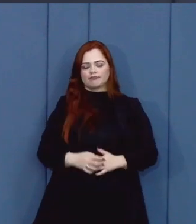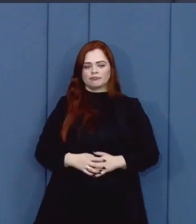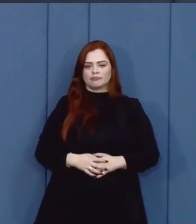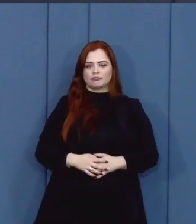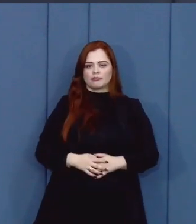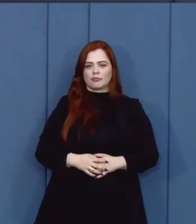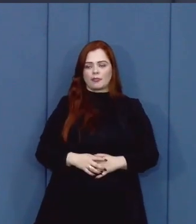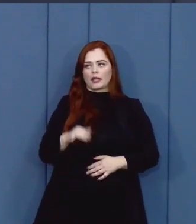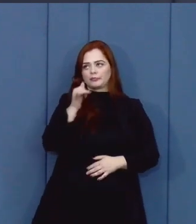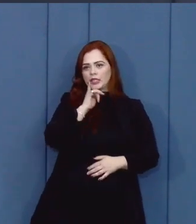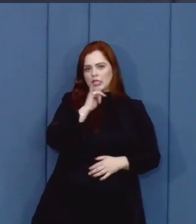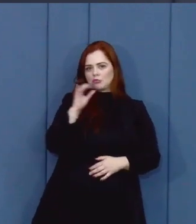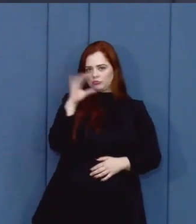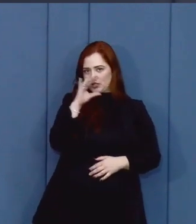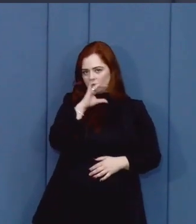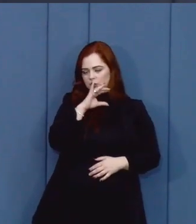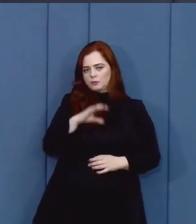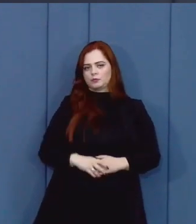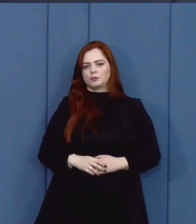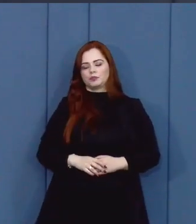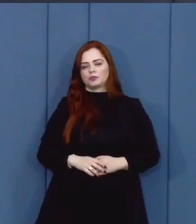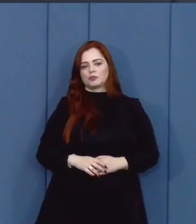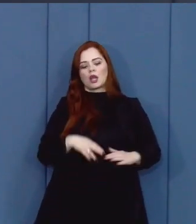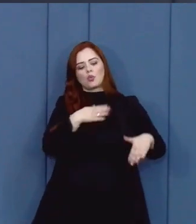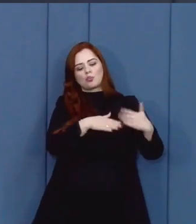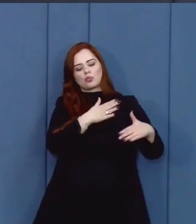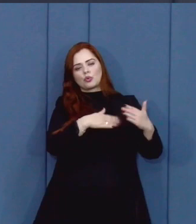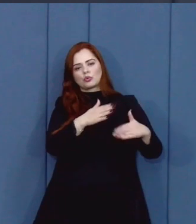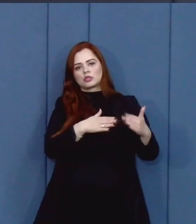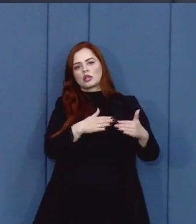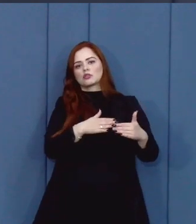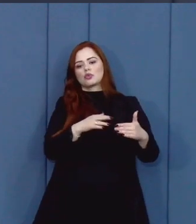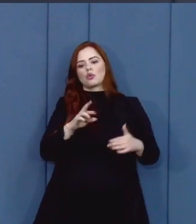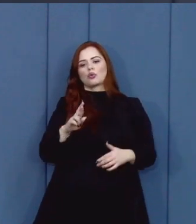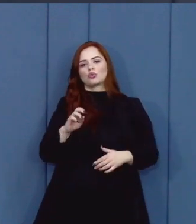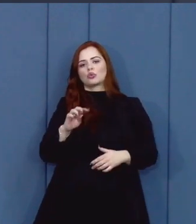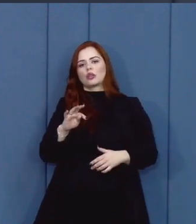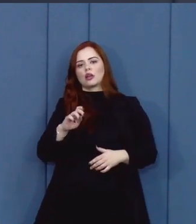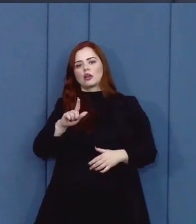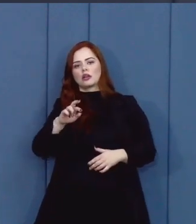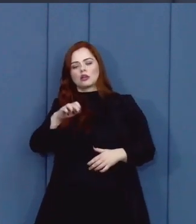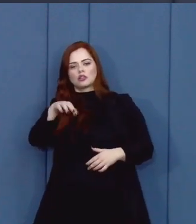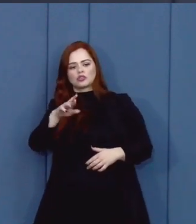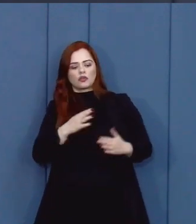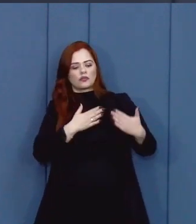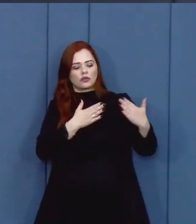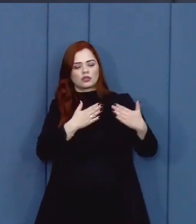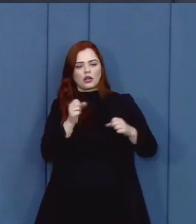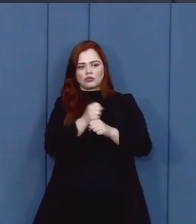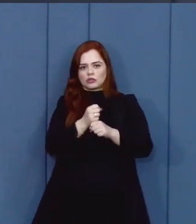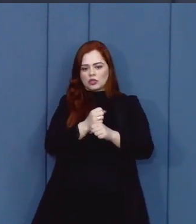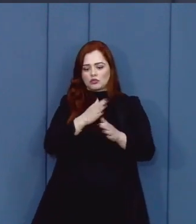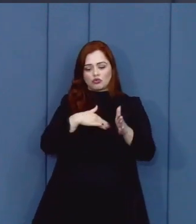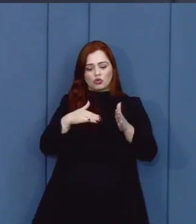Eu vou trazer um exemplo rápido, né, em relação ao processo de rotulagem frontal nos últimos anos e a toda a